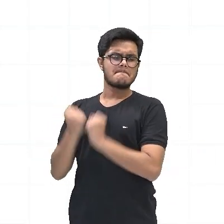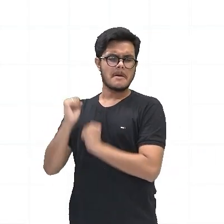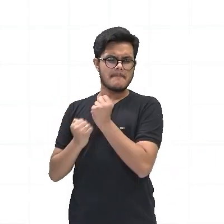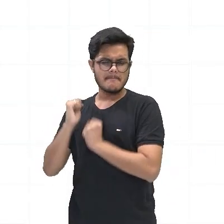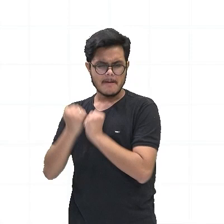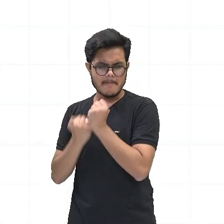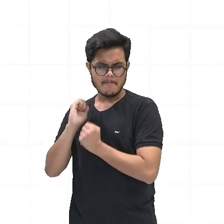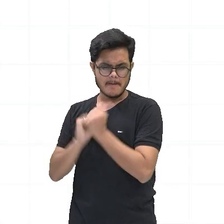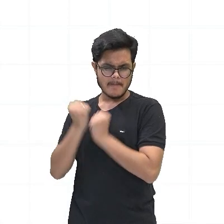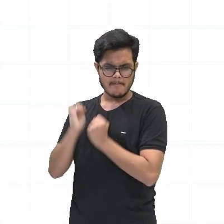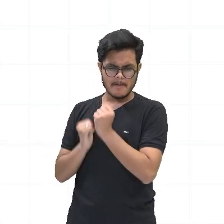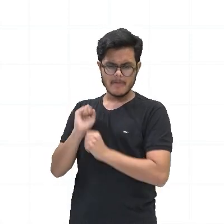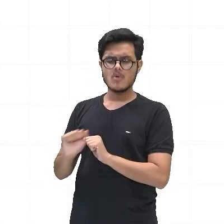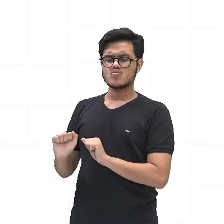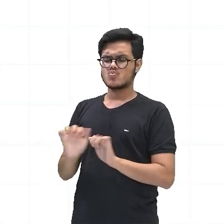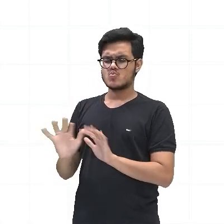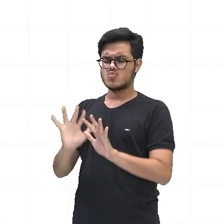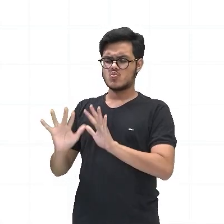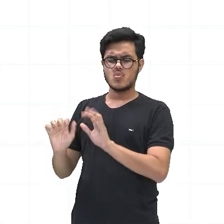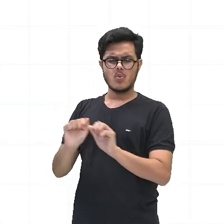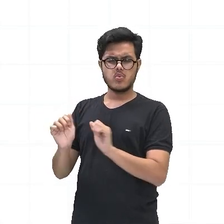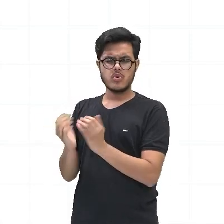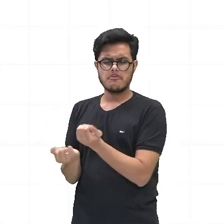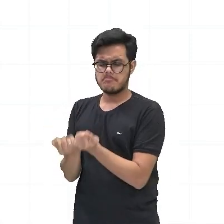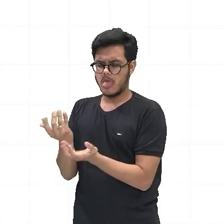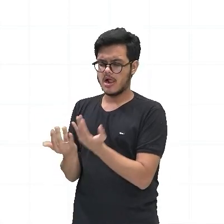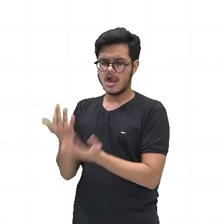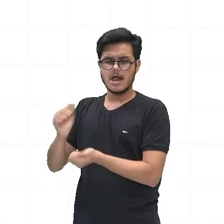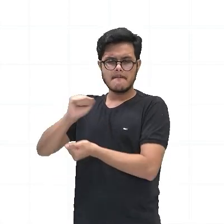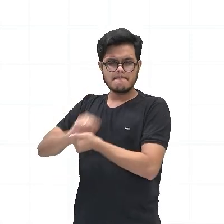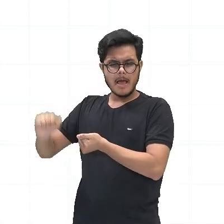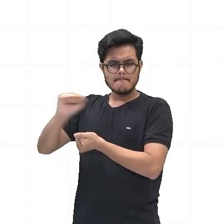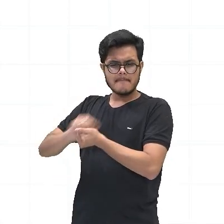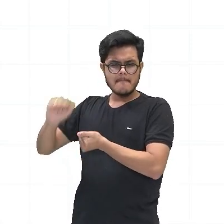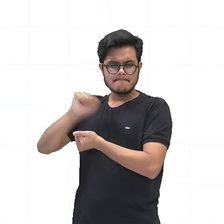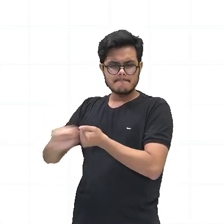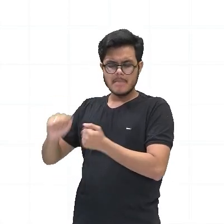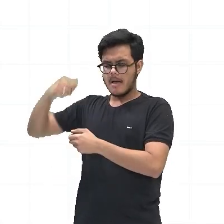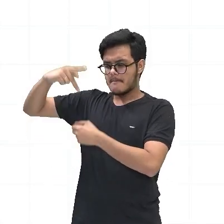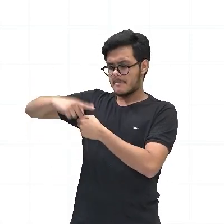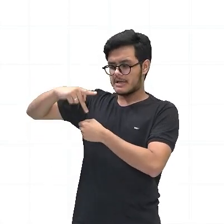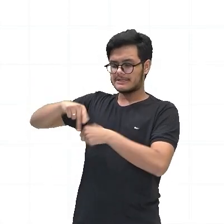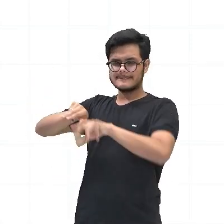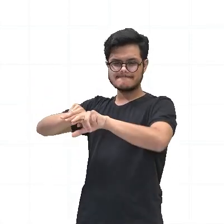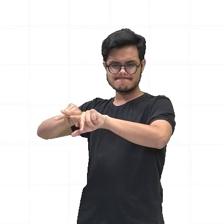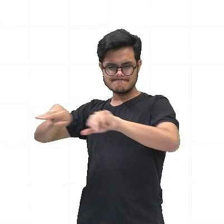produzem energia a partir da queima do carvão, do óleo combustível e gás natural em uma